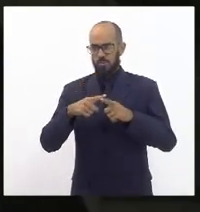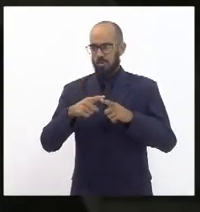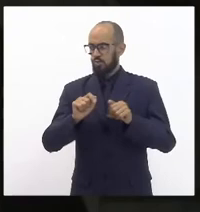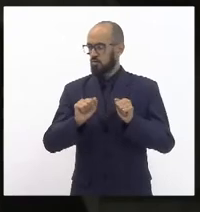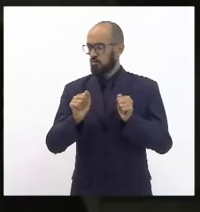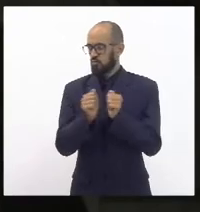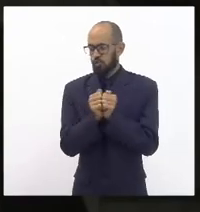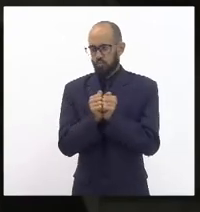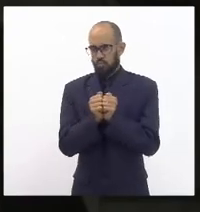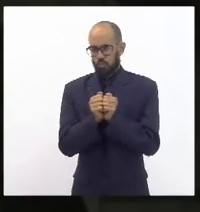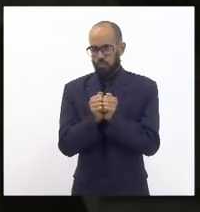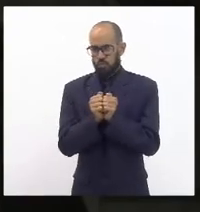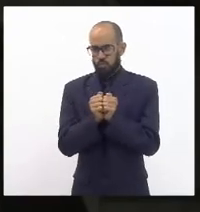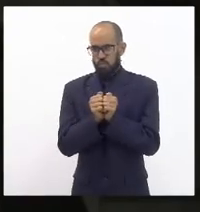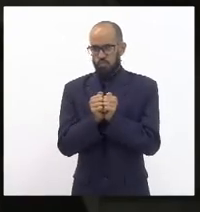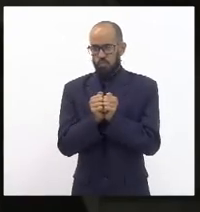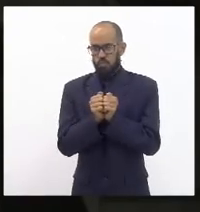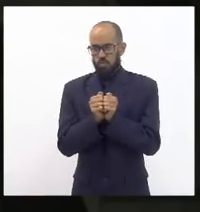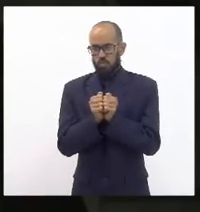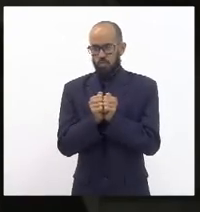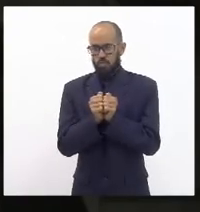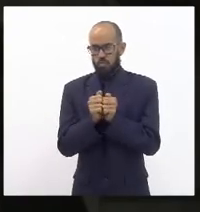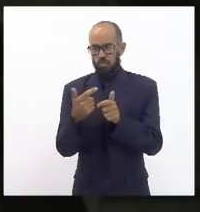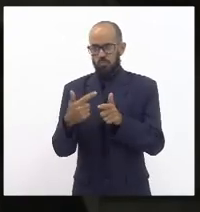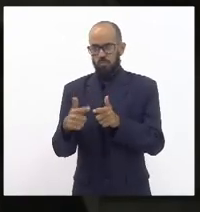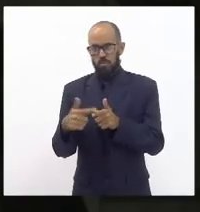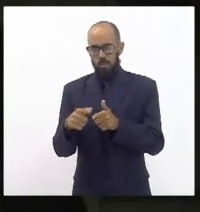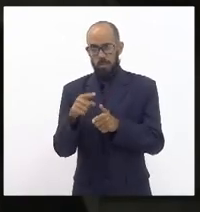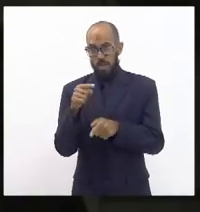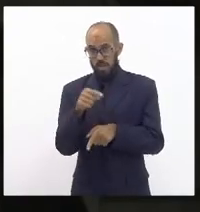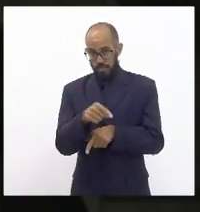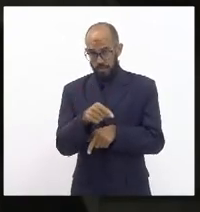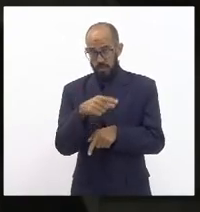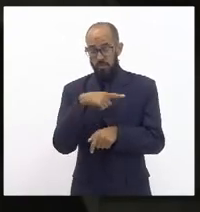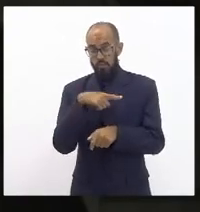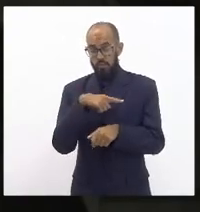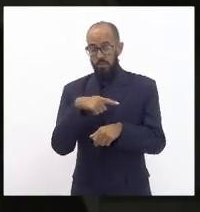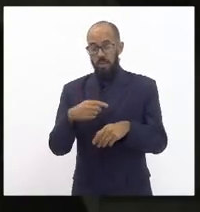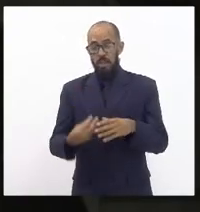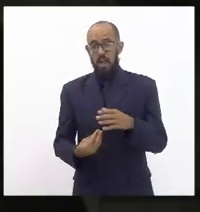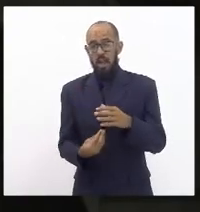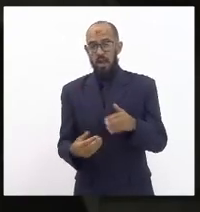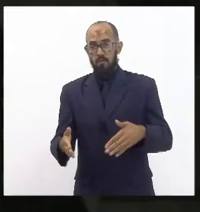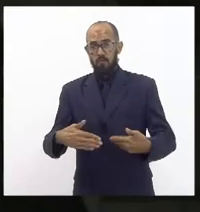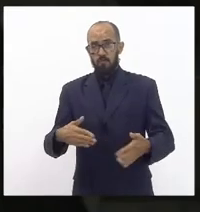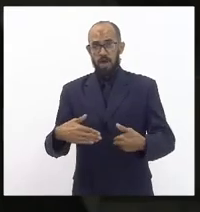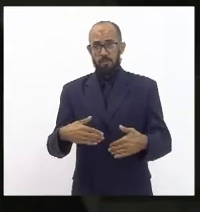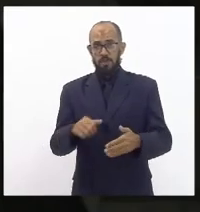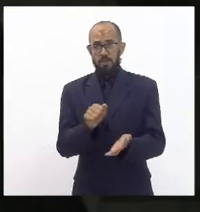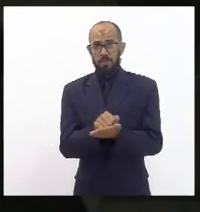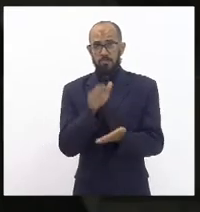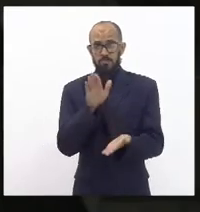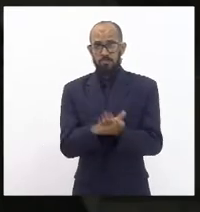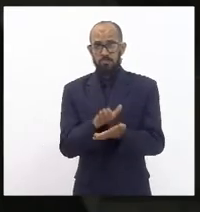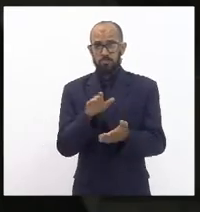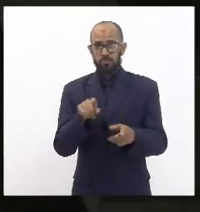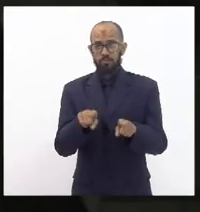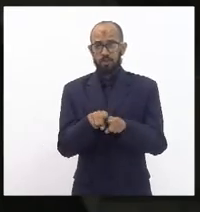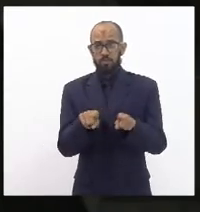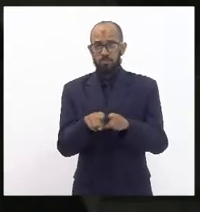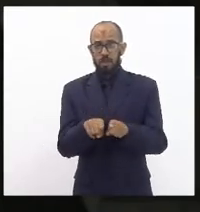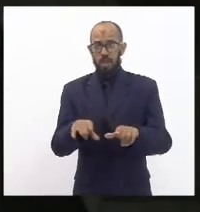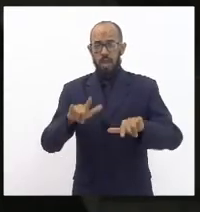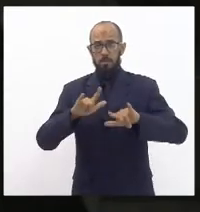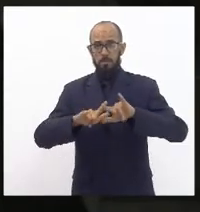isso para encerrar senhora Presidente nós temos a indústria das multas e a Márcia dos reboques